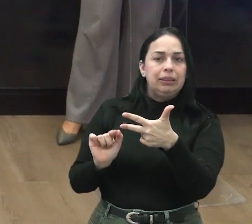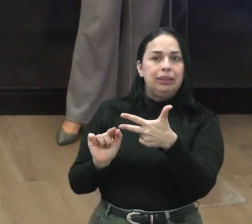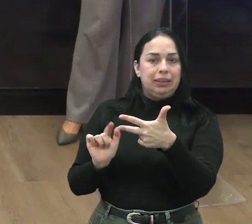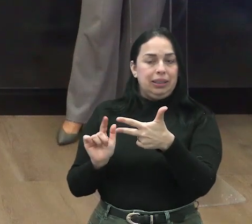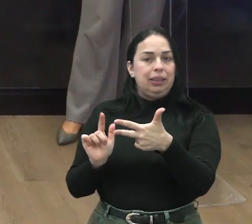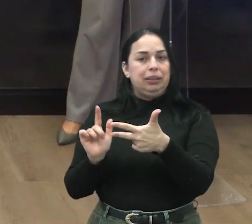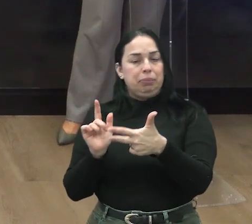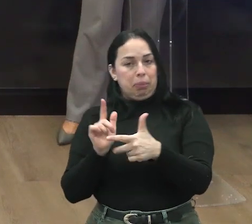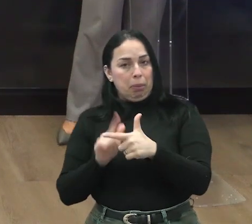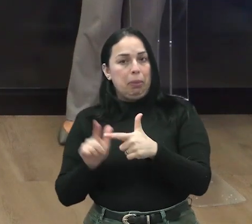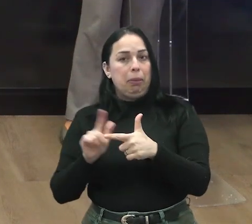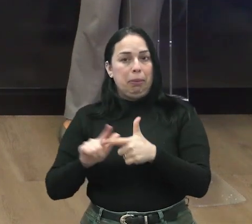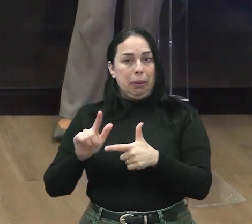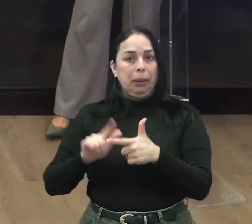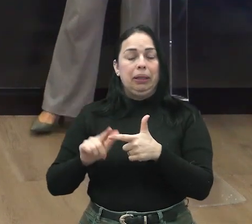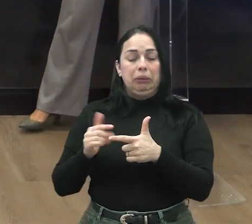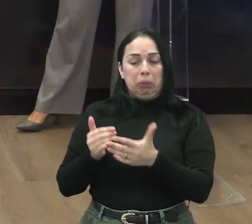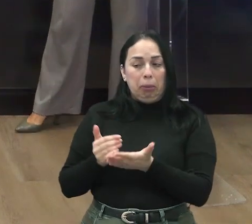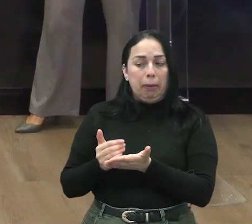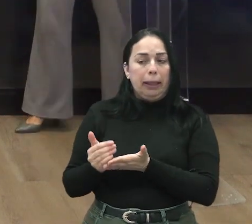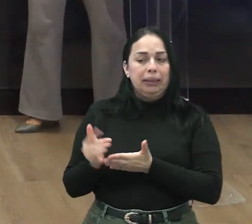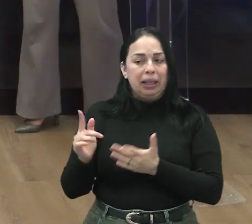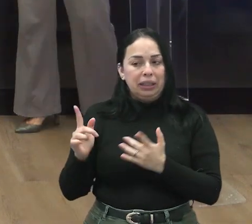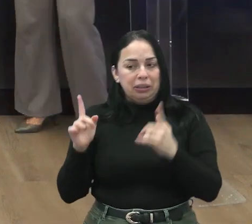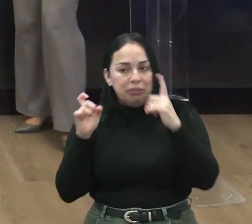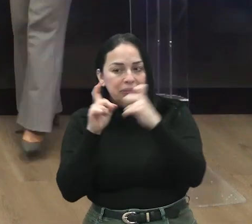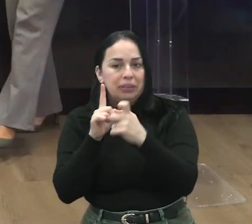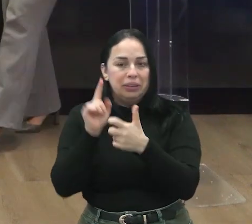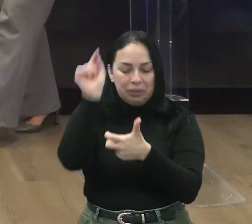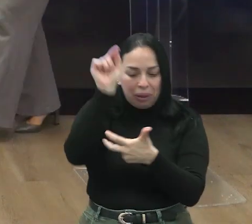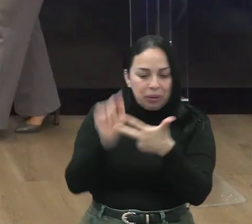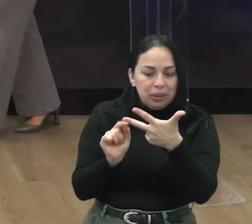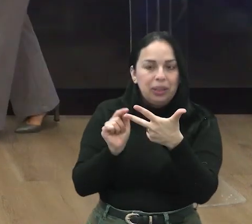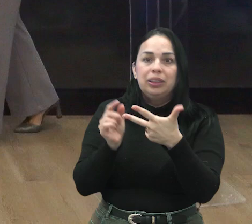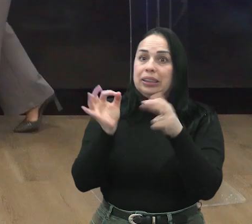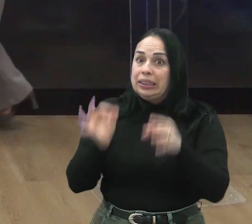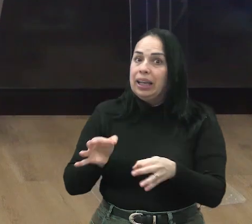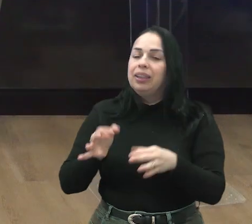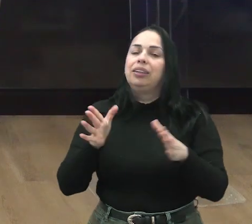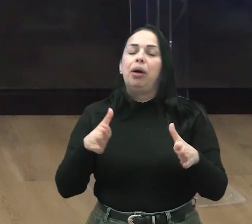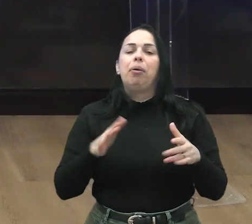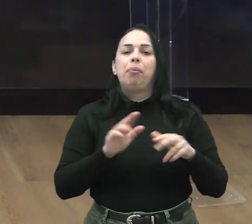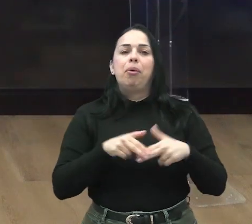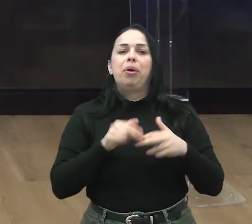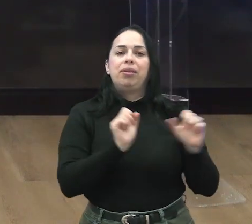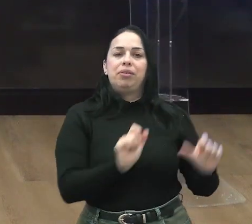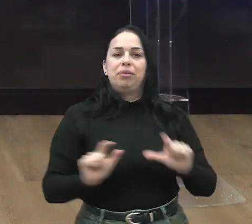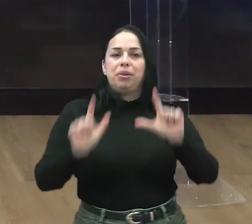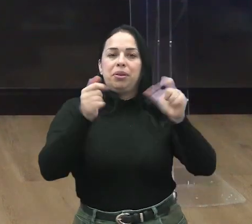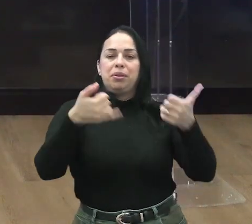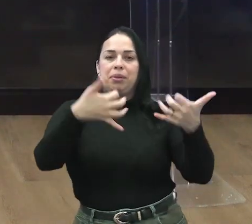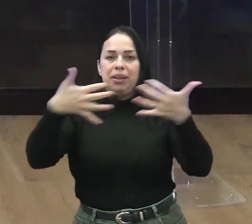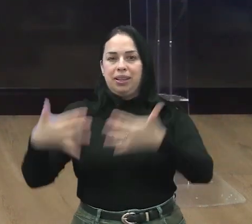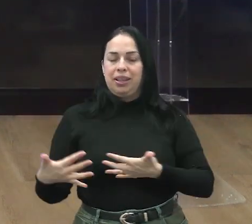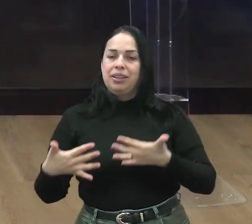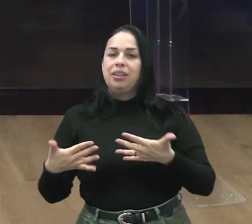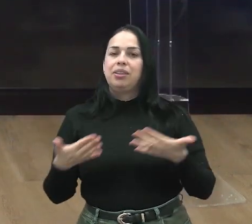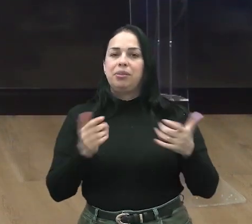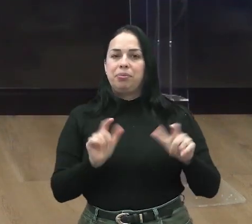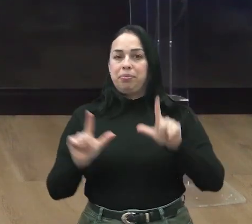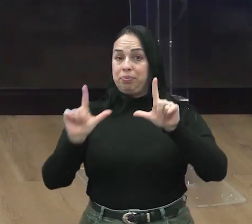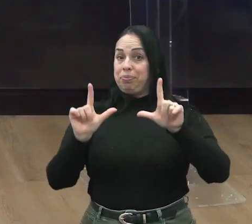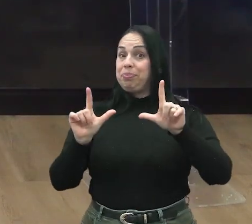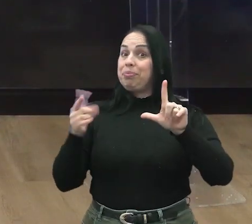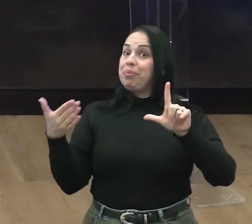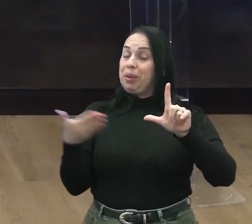difícil de ser resolvida, né? Principalmente no início ali do negócio. Então, a gente vai falar mais sobre esse assunto